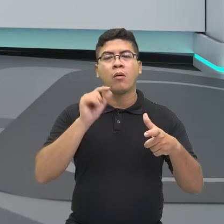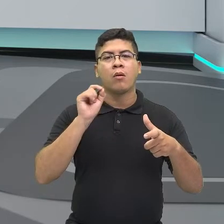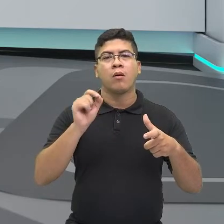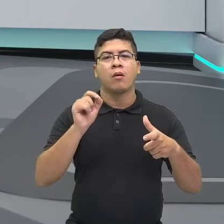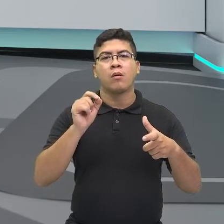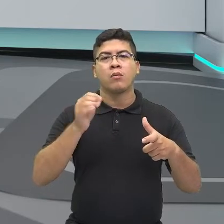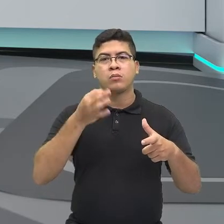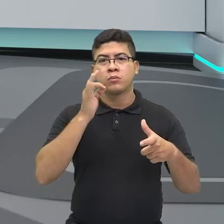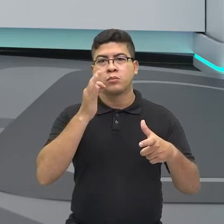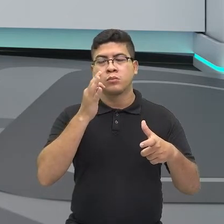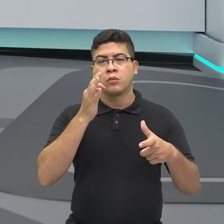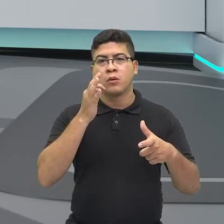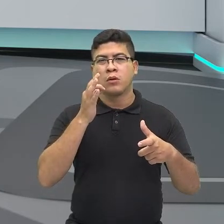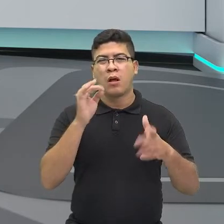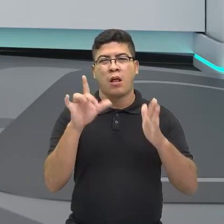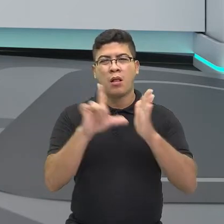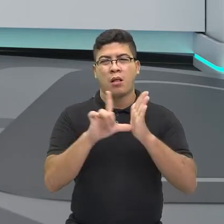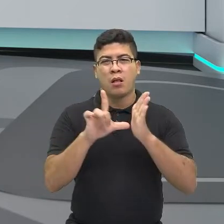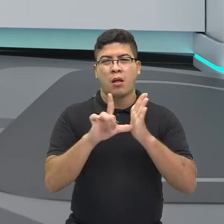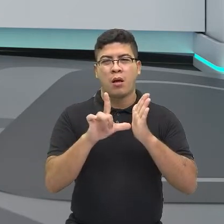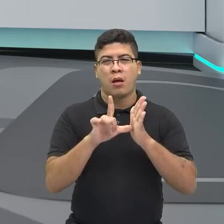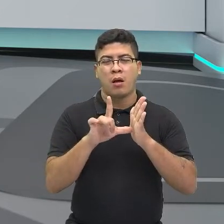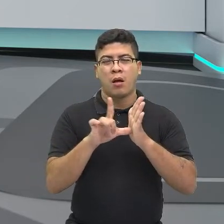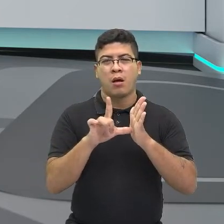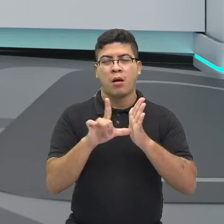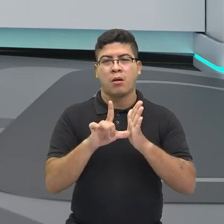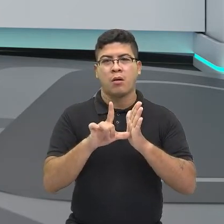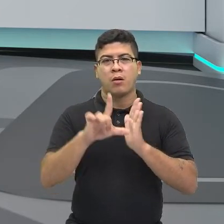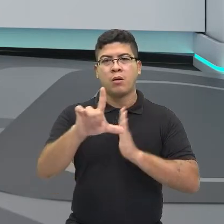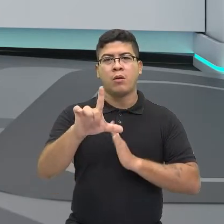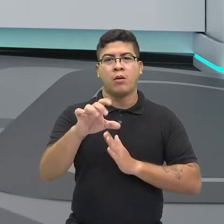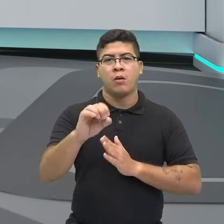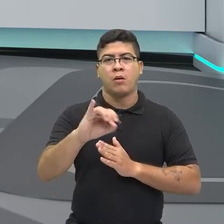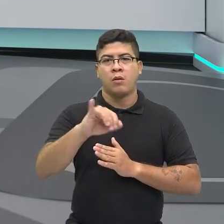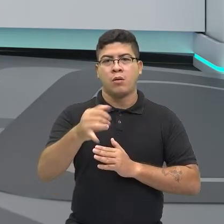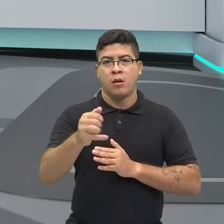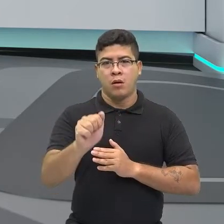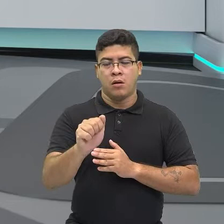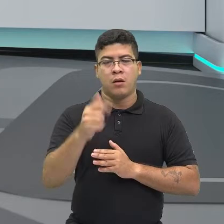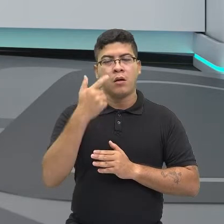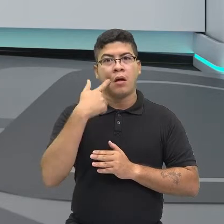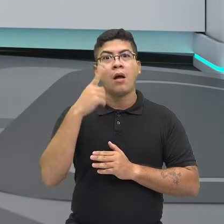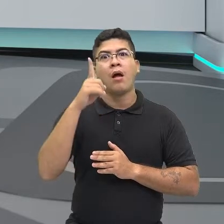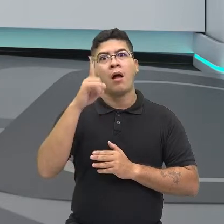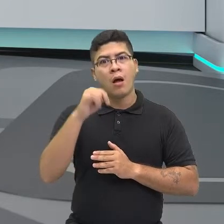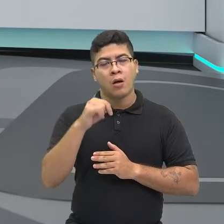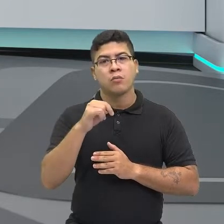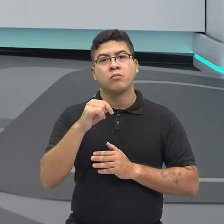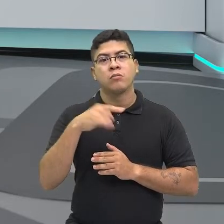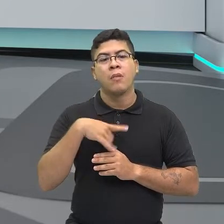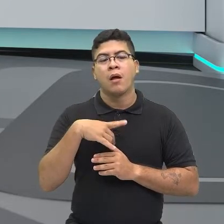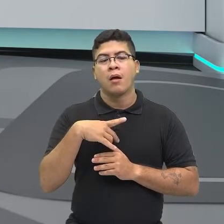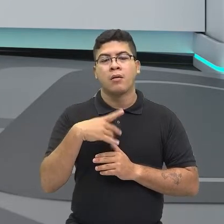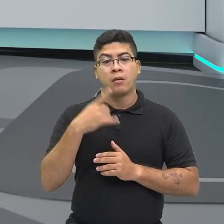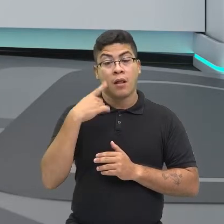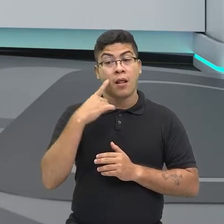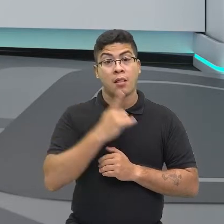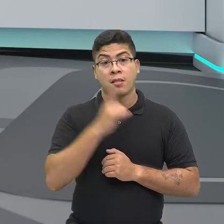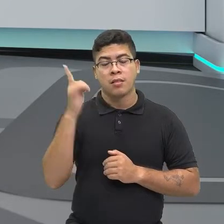né? Como se fosse um bar, só que é um bar para tomar café, exatamente, na